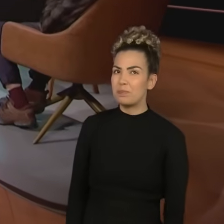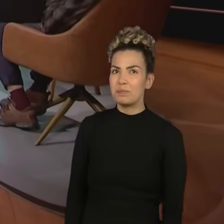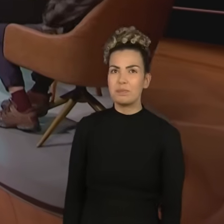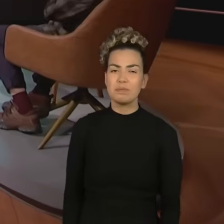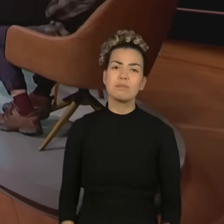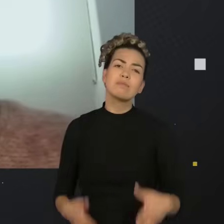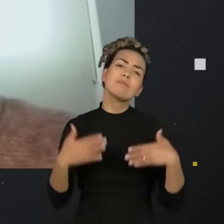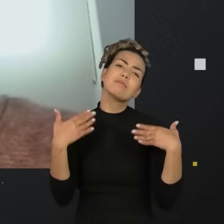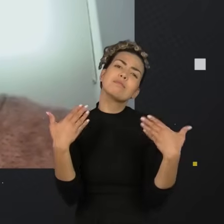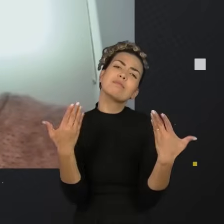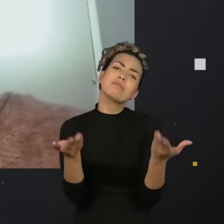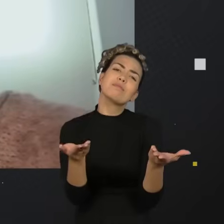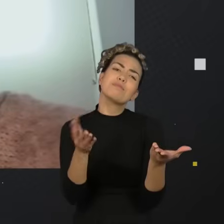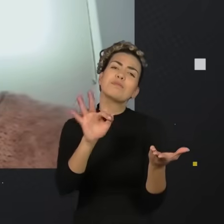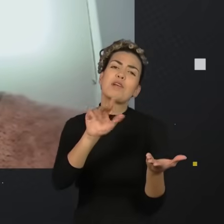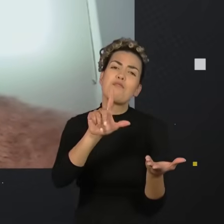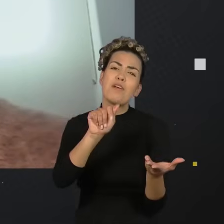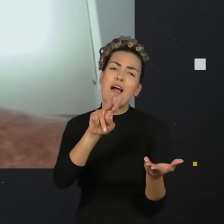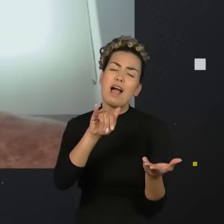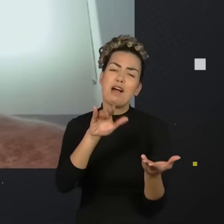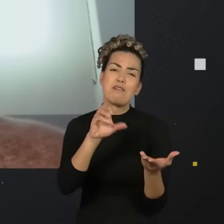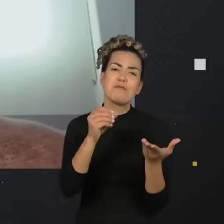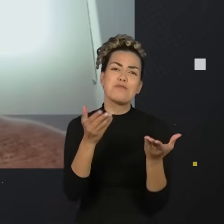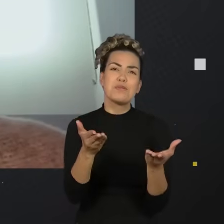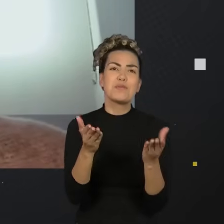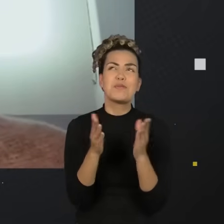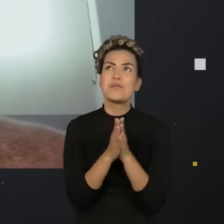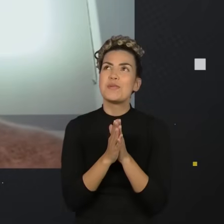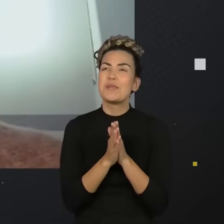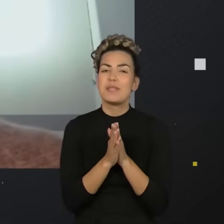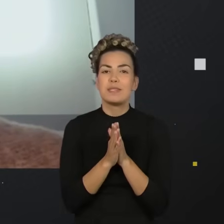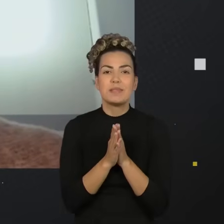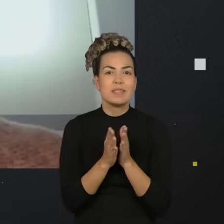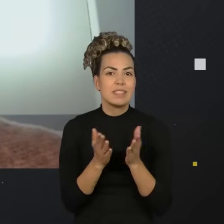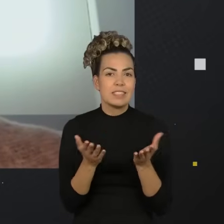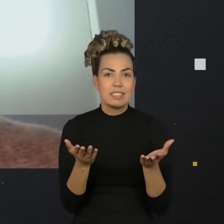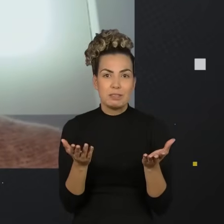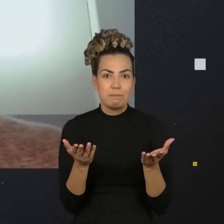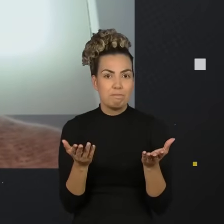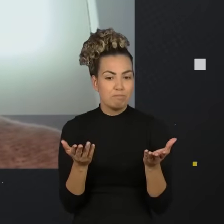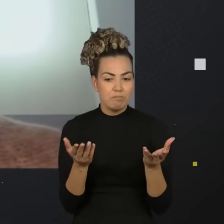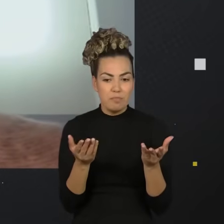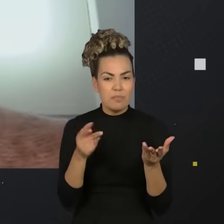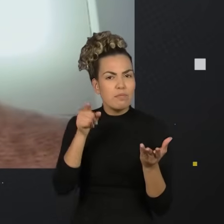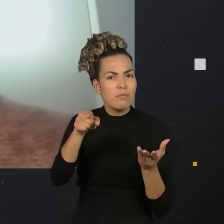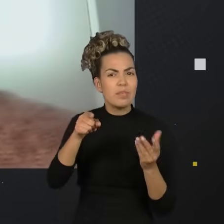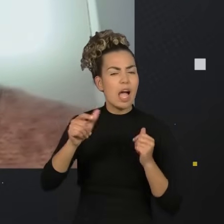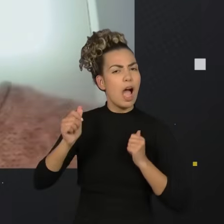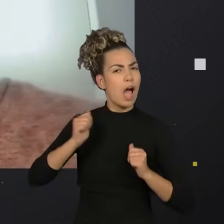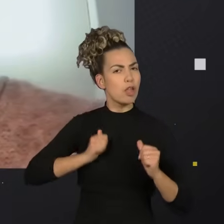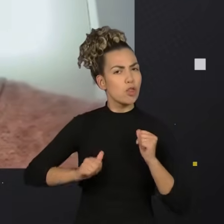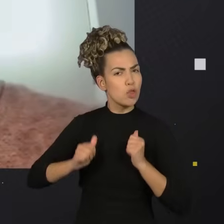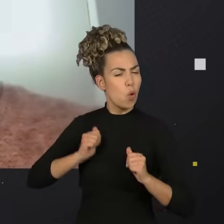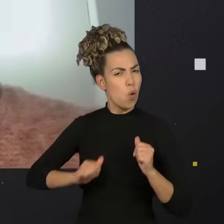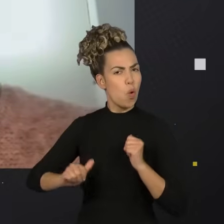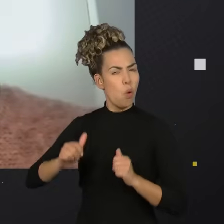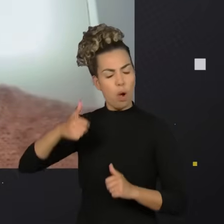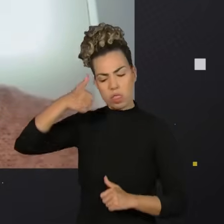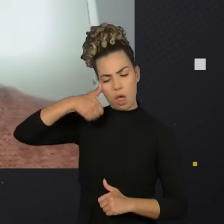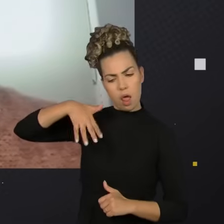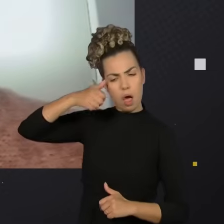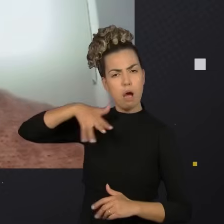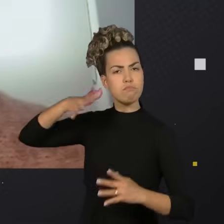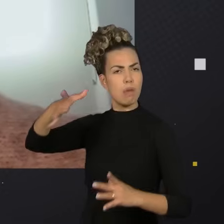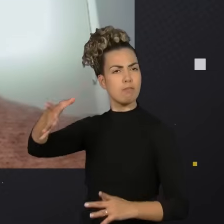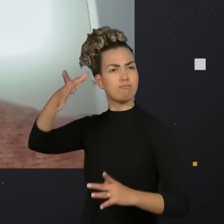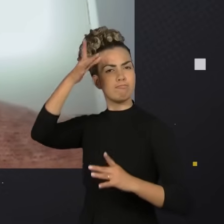Alô, Flávia de Souza. Falar do autor, do ator, do dramaturgo Flávio